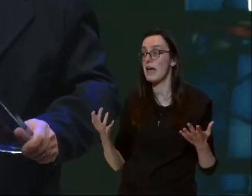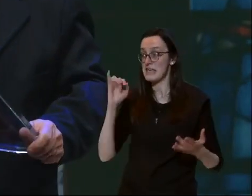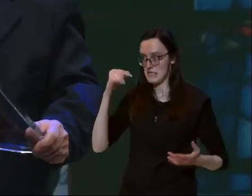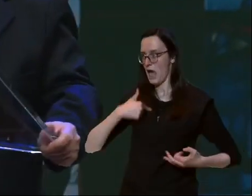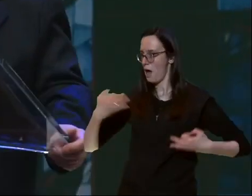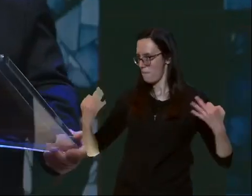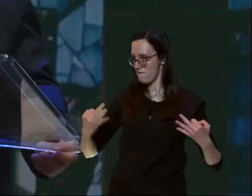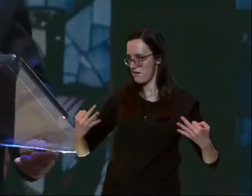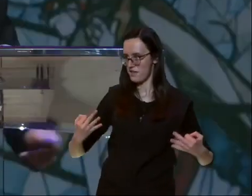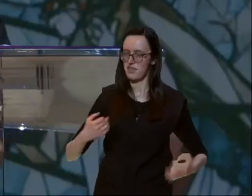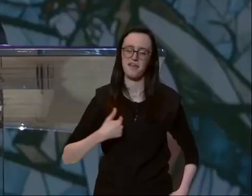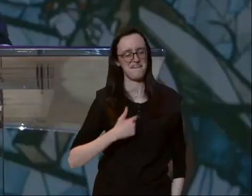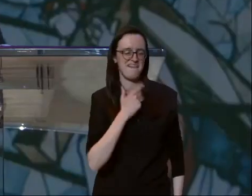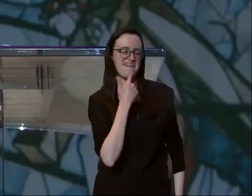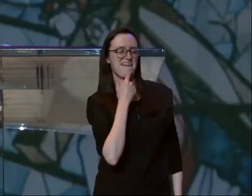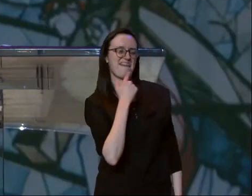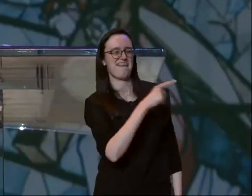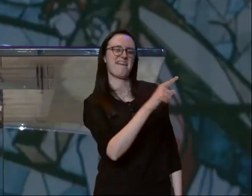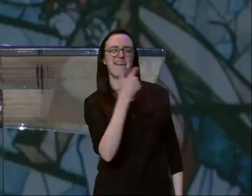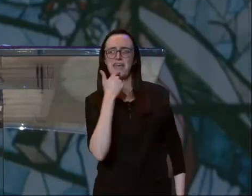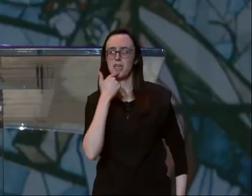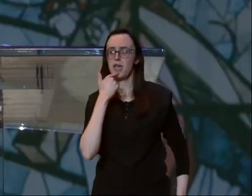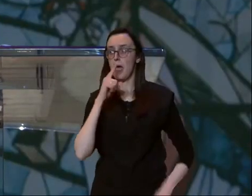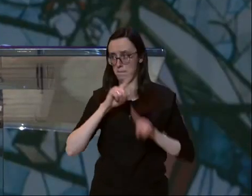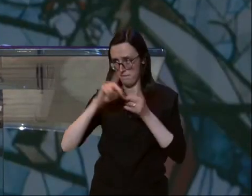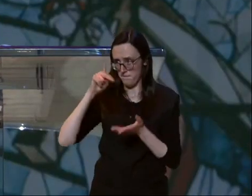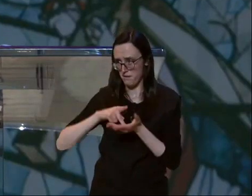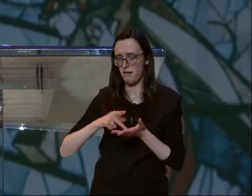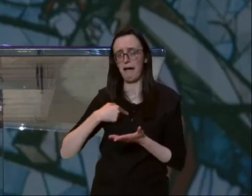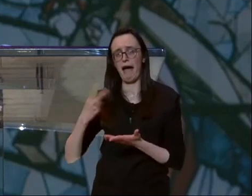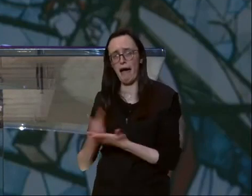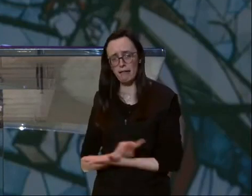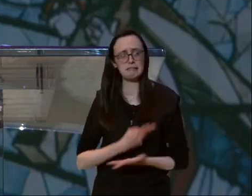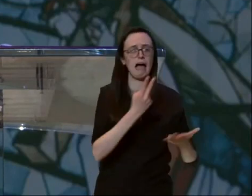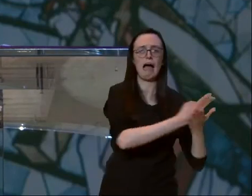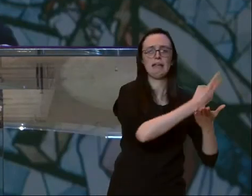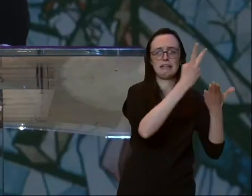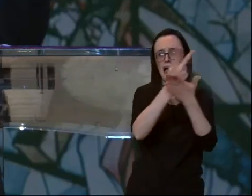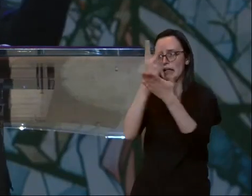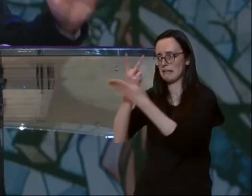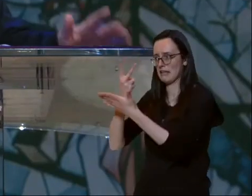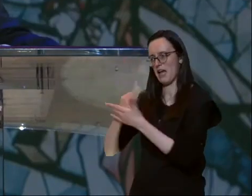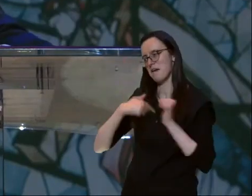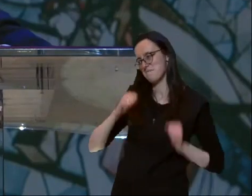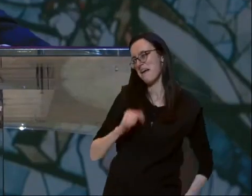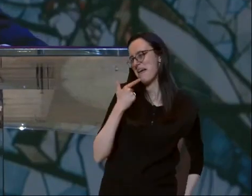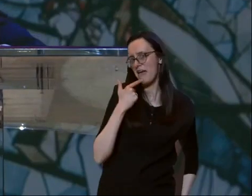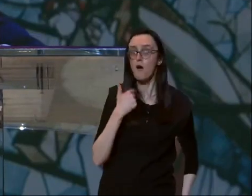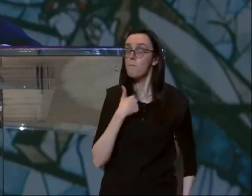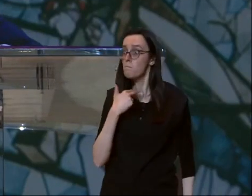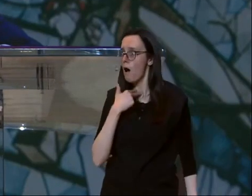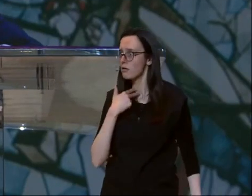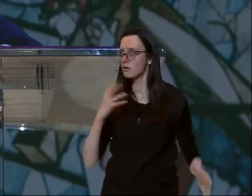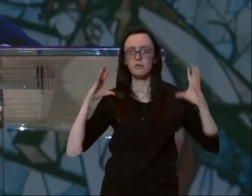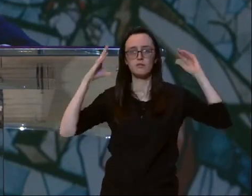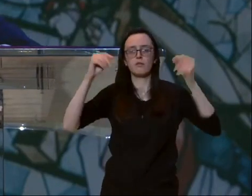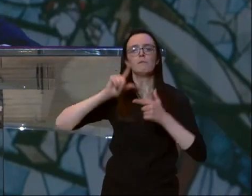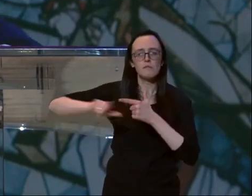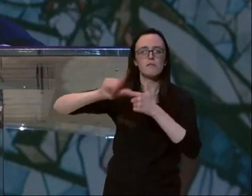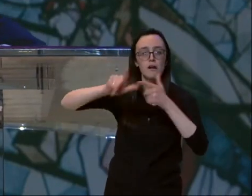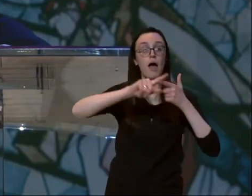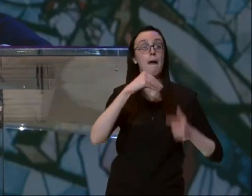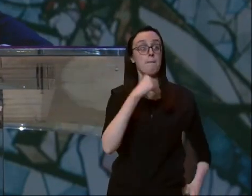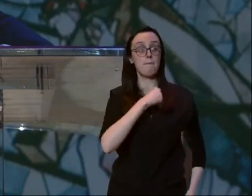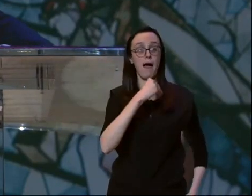ninguém. Ninguém se vangloria de ninguém. Todo mundo tem problema. O